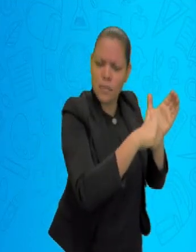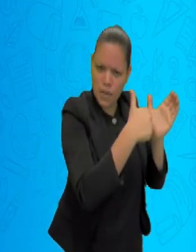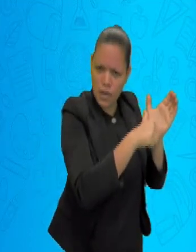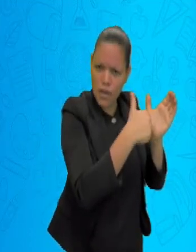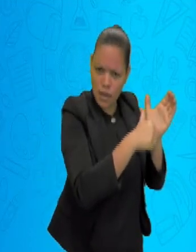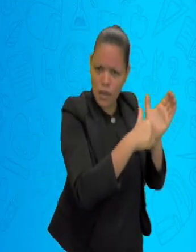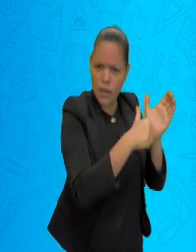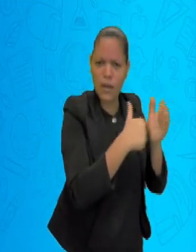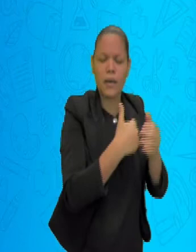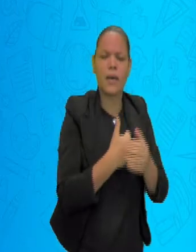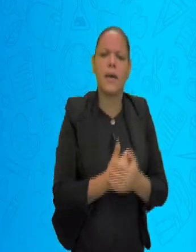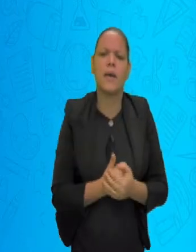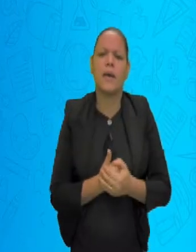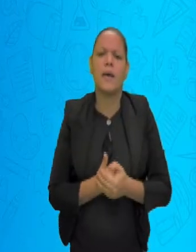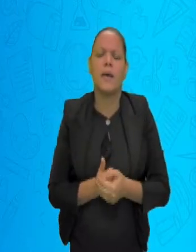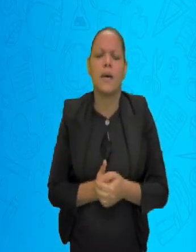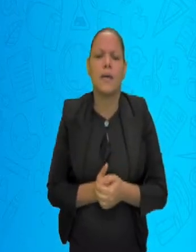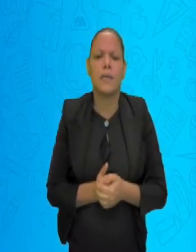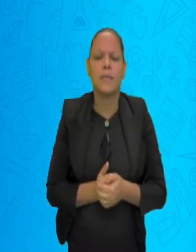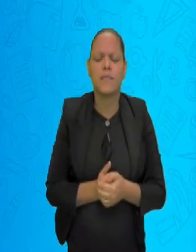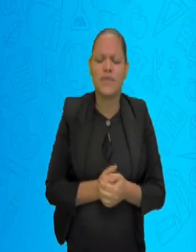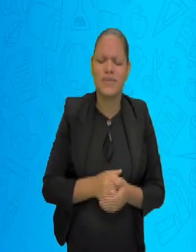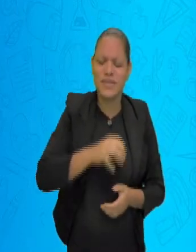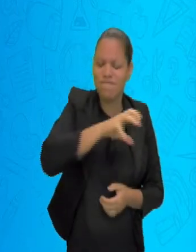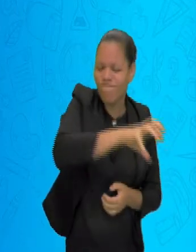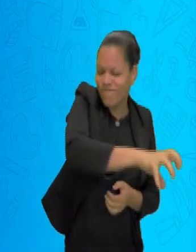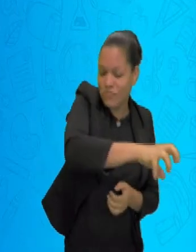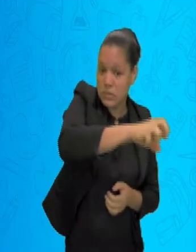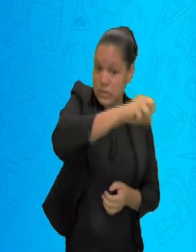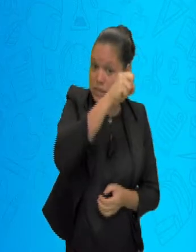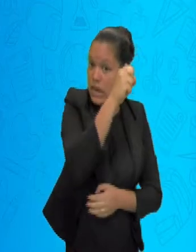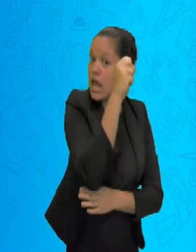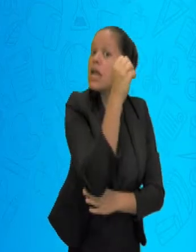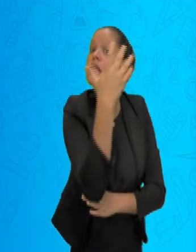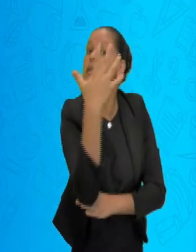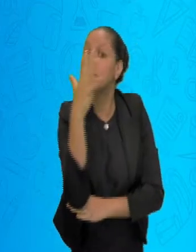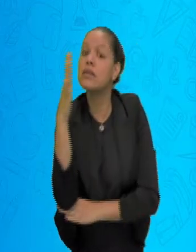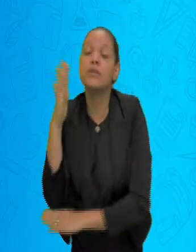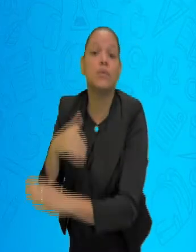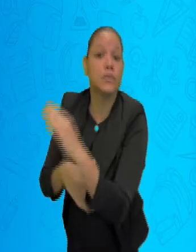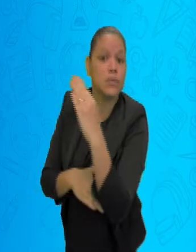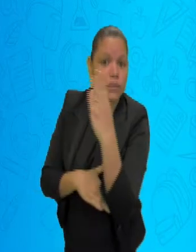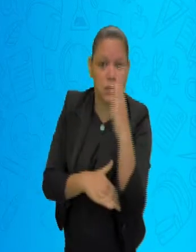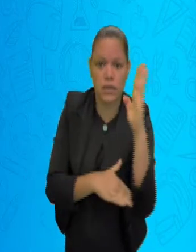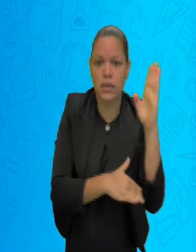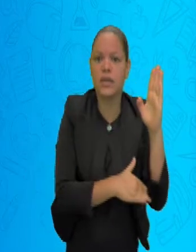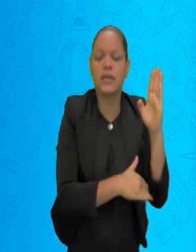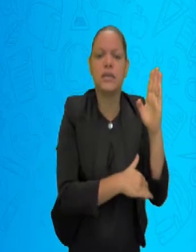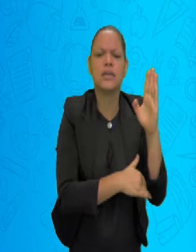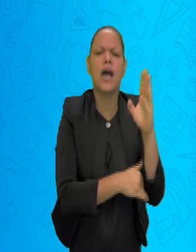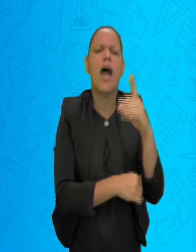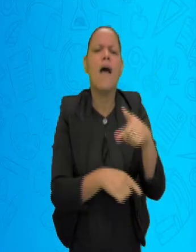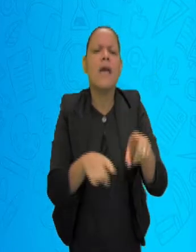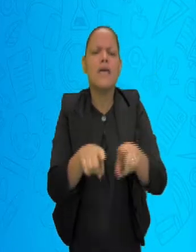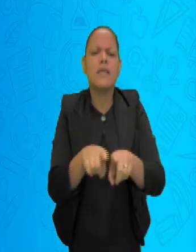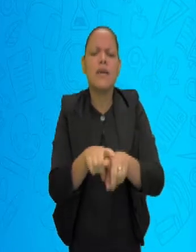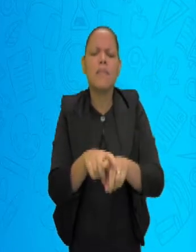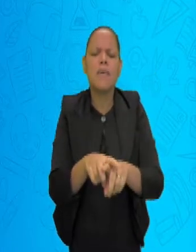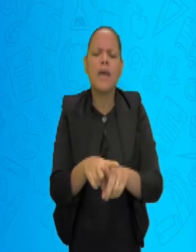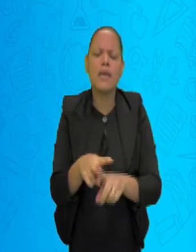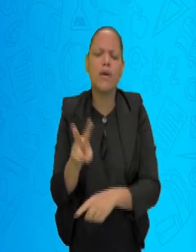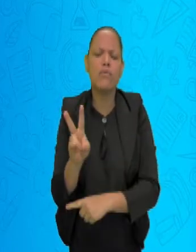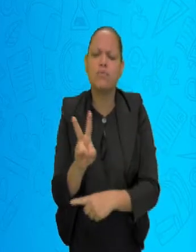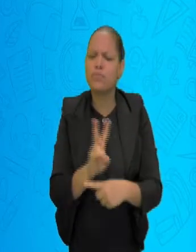extrativismo, as suas atividades de extrair elementos da natureza, e da agropecuária. A agropecuária a